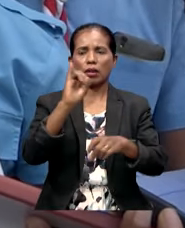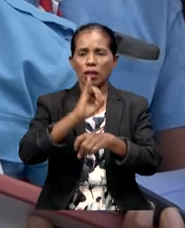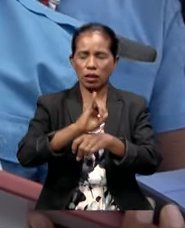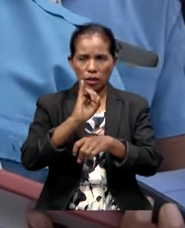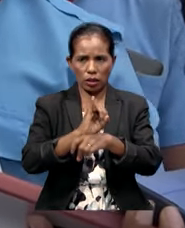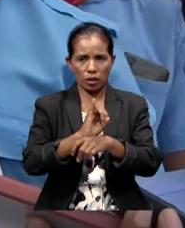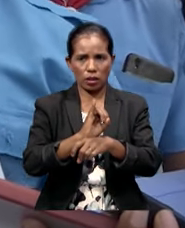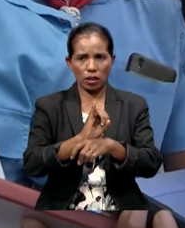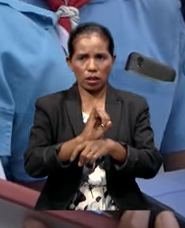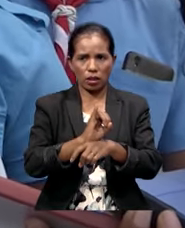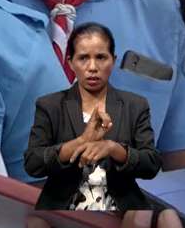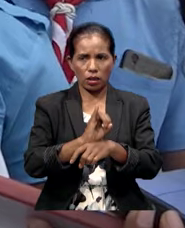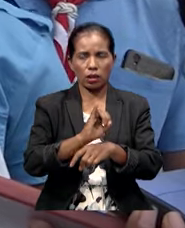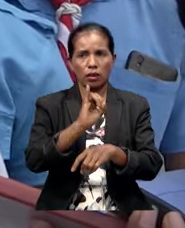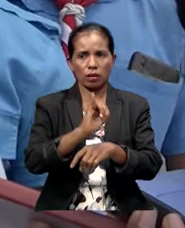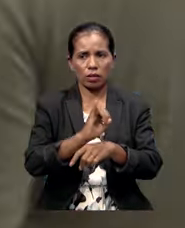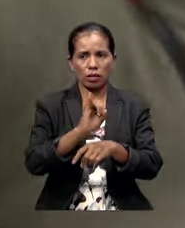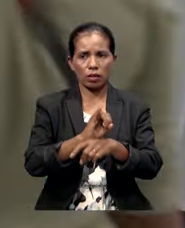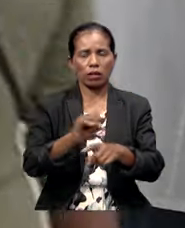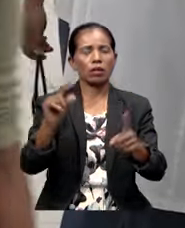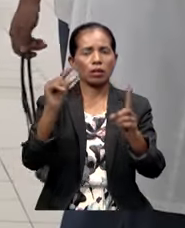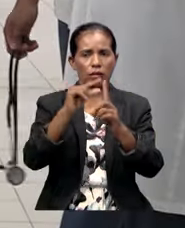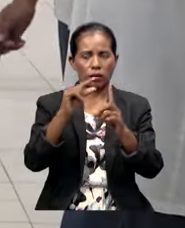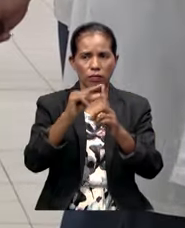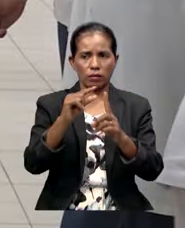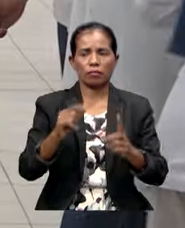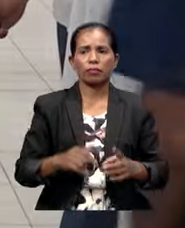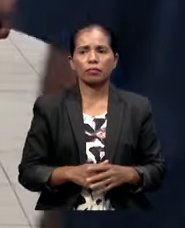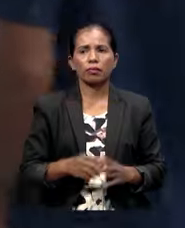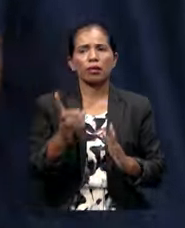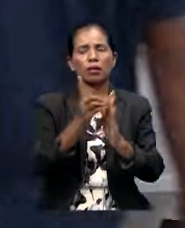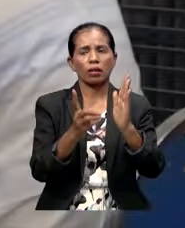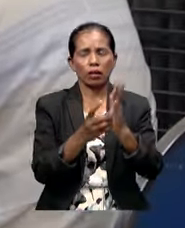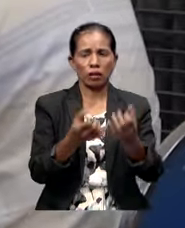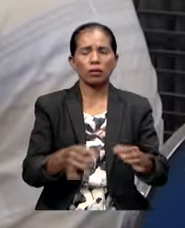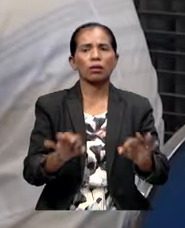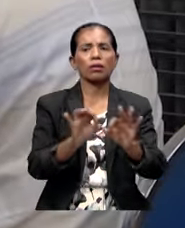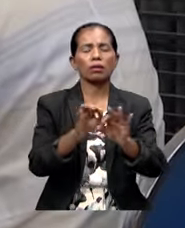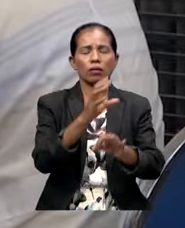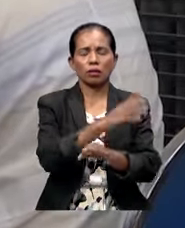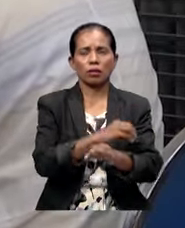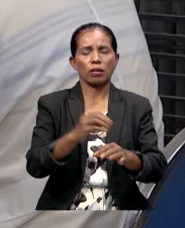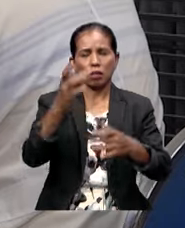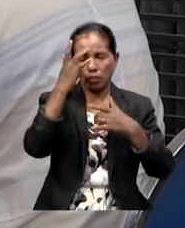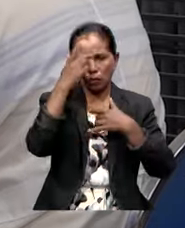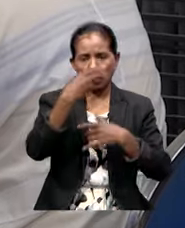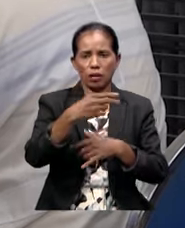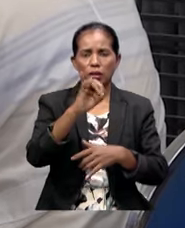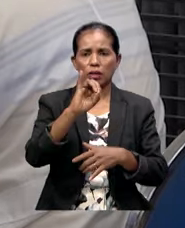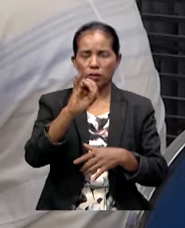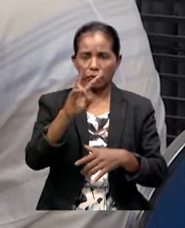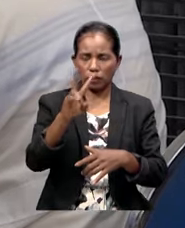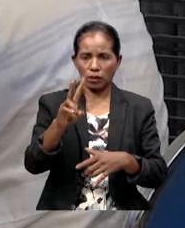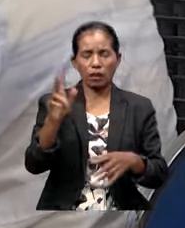ninia a igreja ninia o confu igreja ninia Tuir dado susi Instituto Nacional Combate Moras HIV Sida, caso HIV